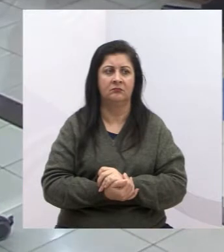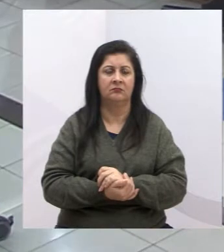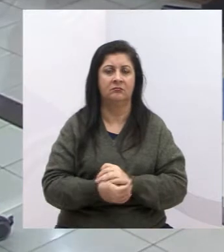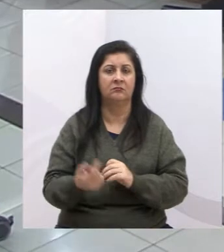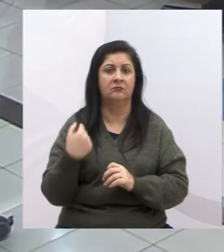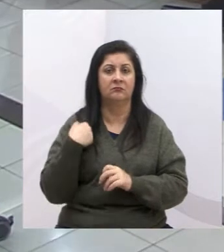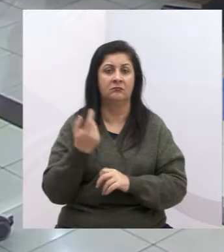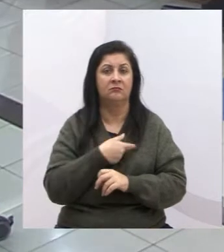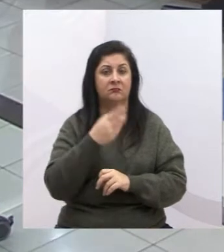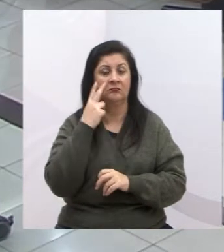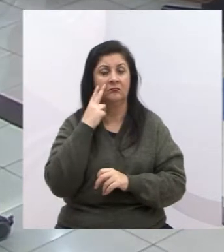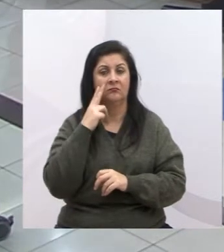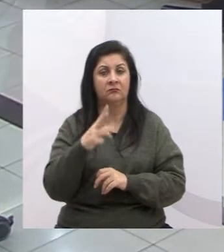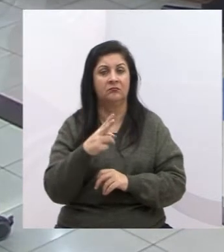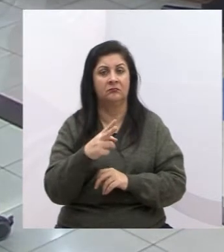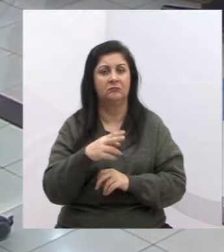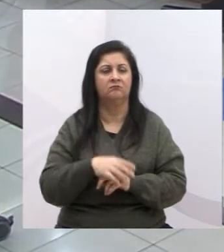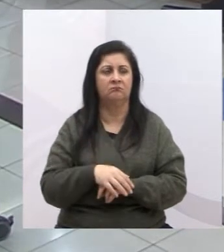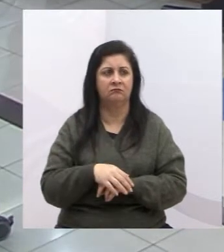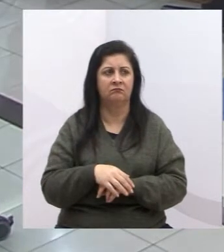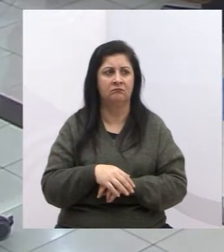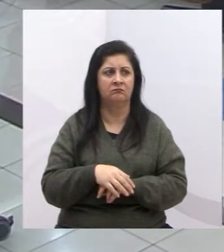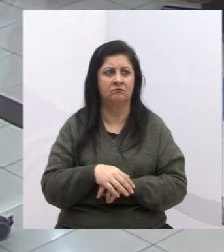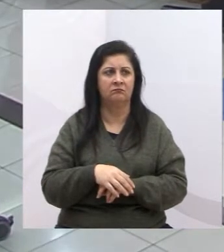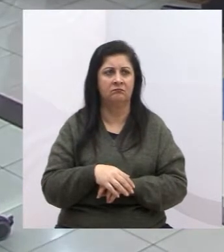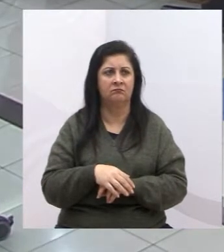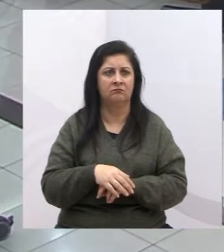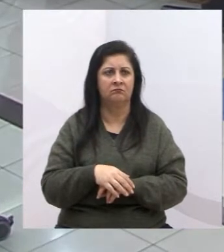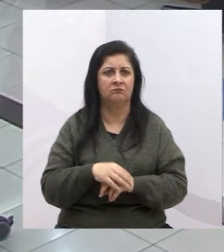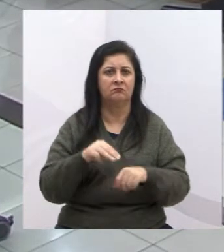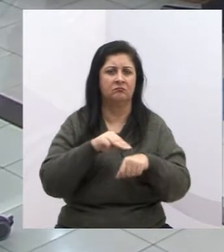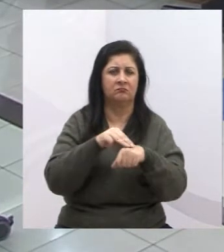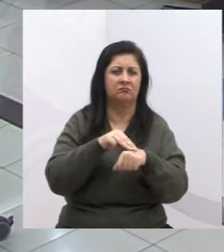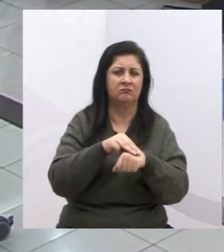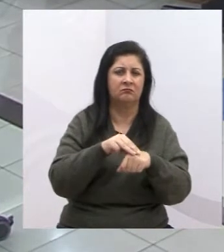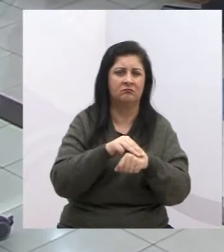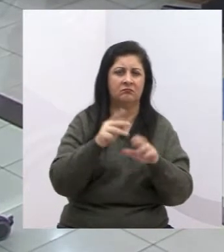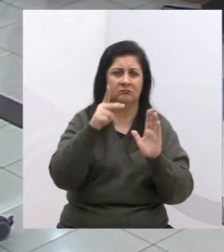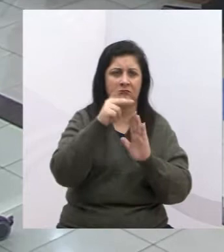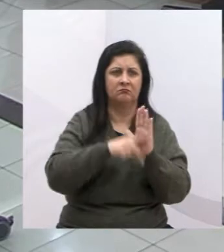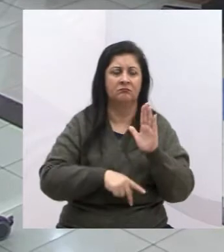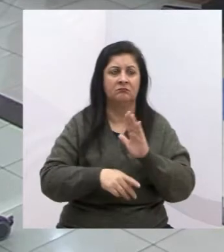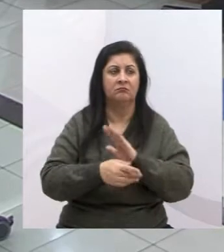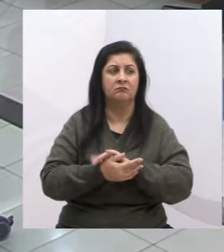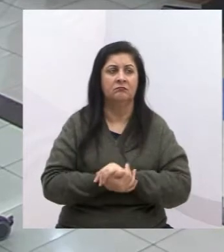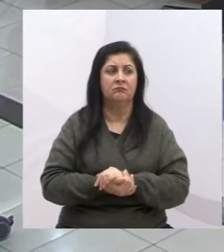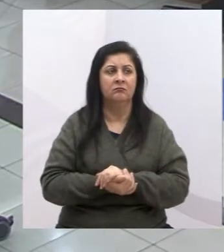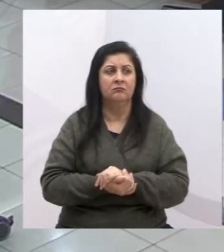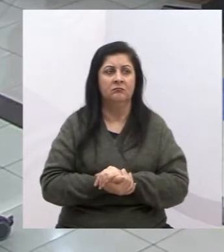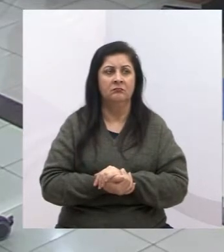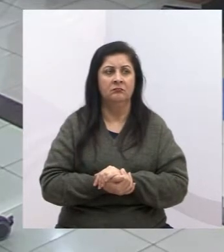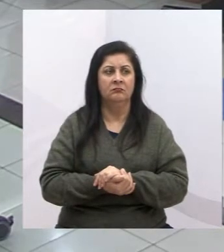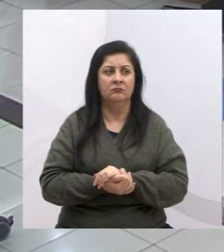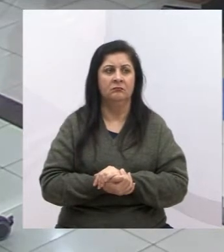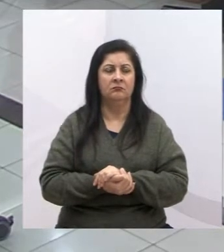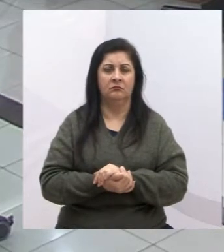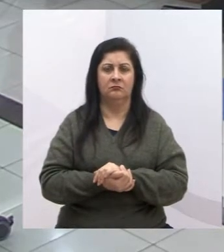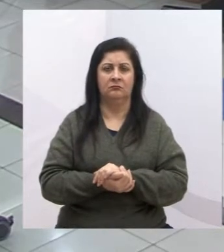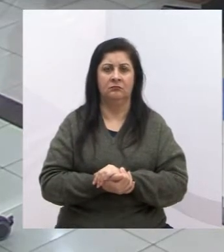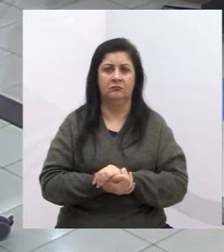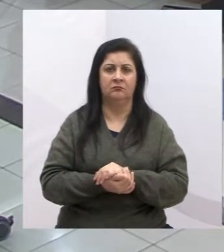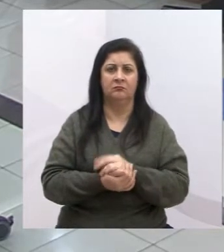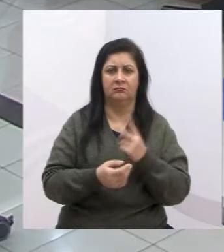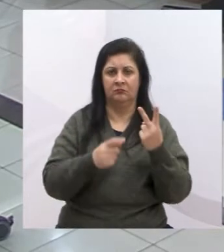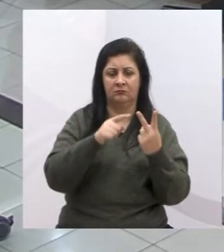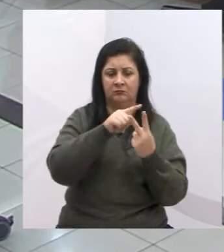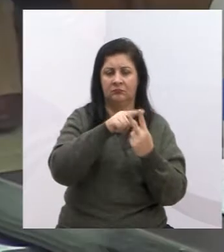vê no decorrer aí da discussão do projeto, né? Esse projeto que está sendo discutido em duas fases.